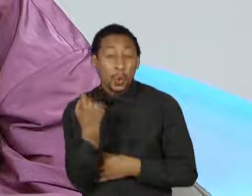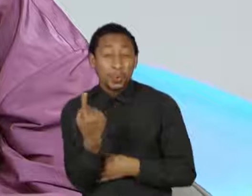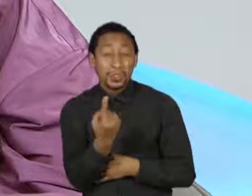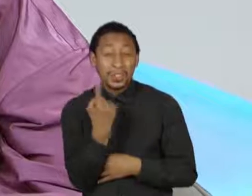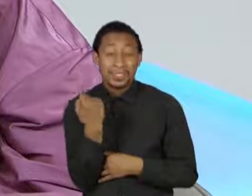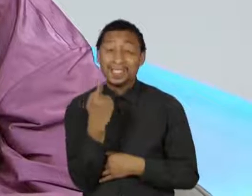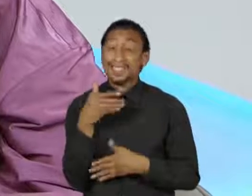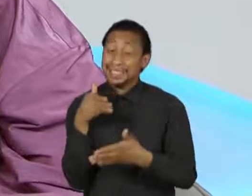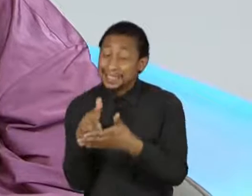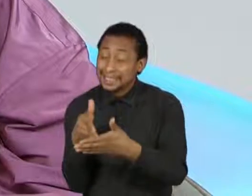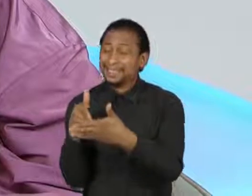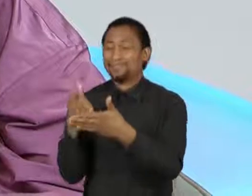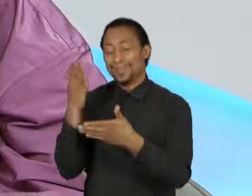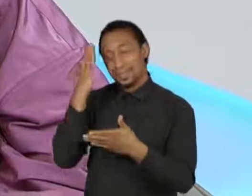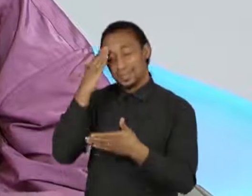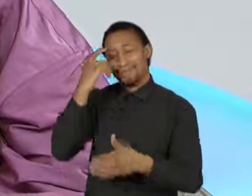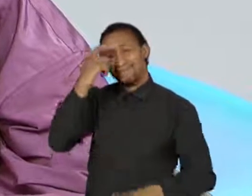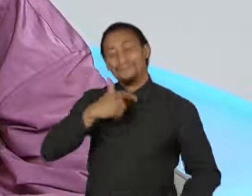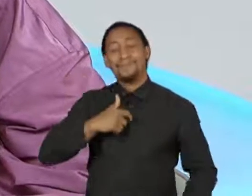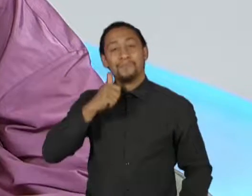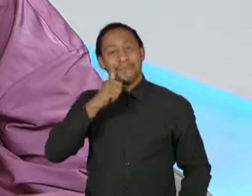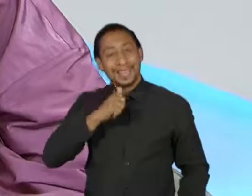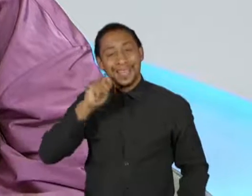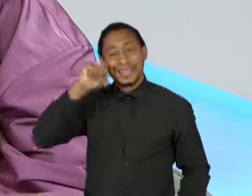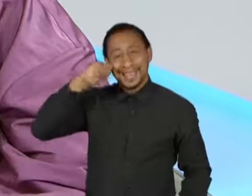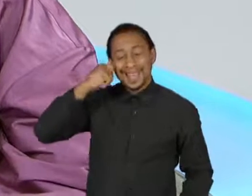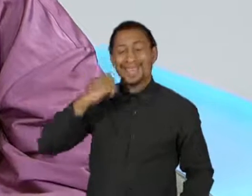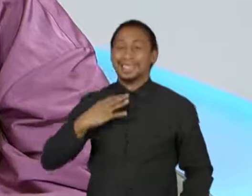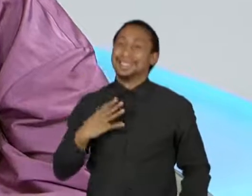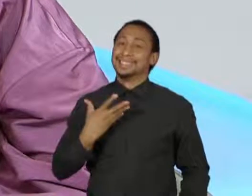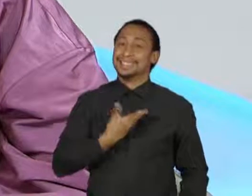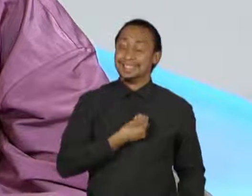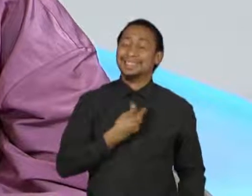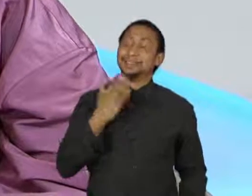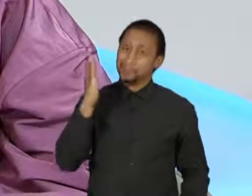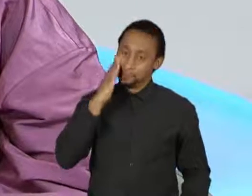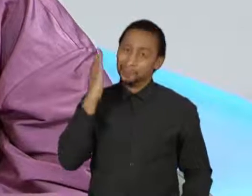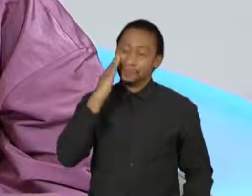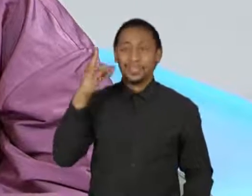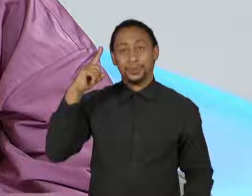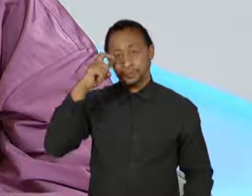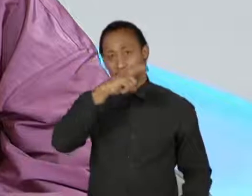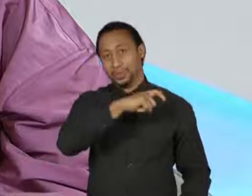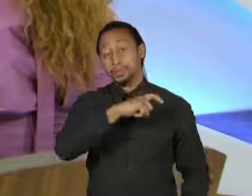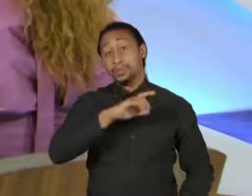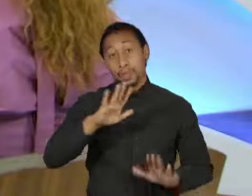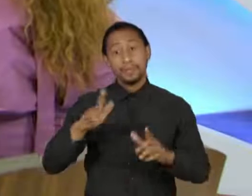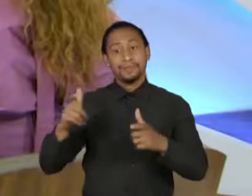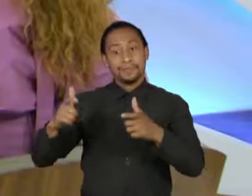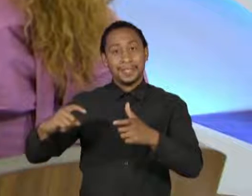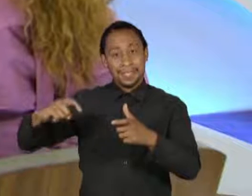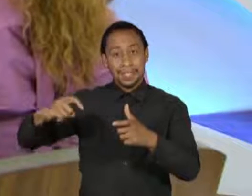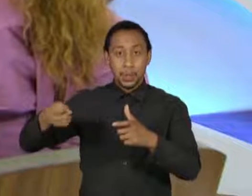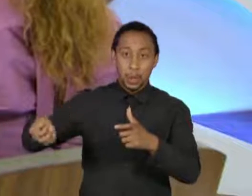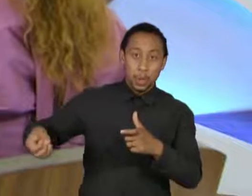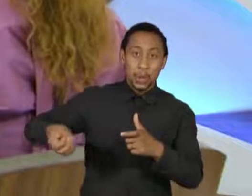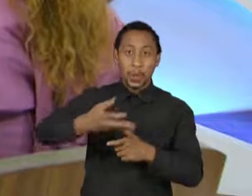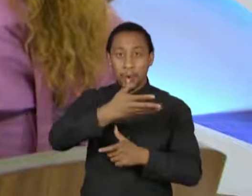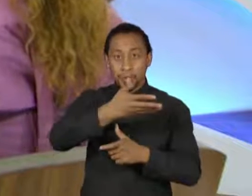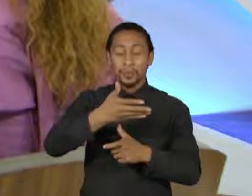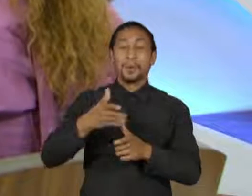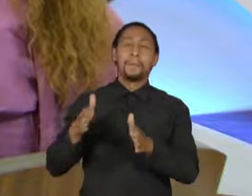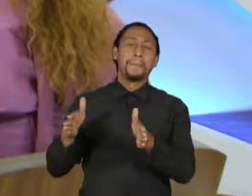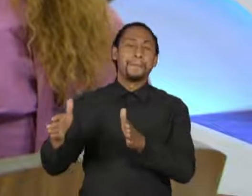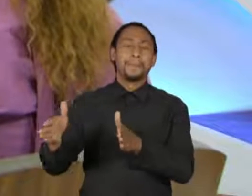independente, sendo uma mulher negra, sendo uma pessoa trans. E esse disco, eu acho que ele nasceu de um momento